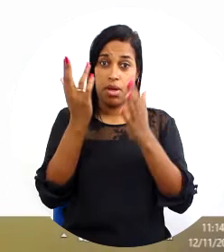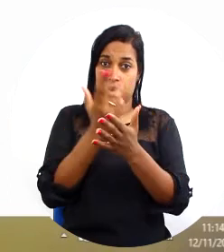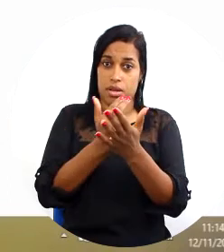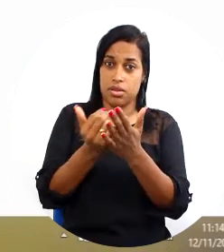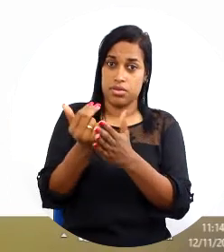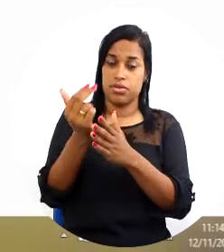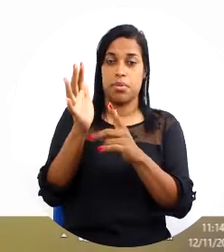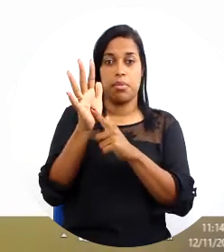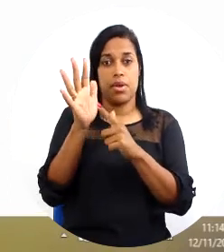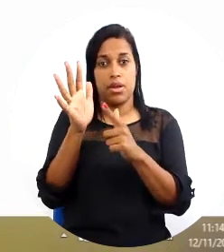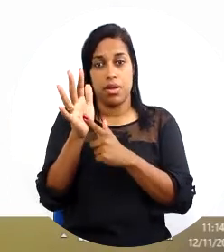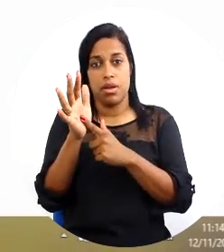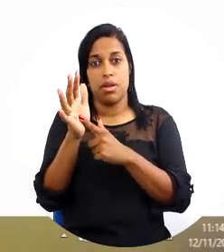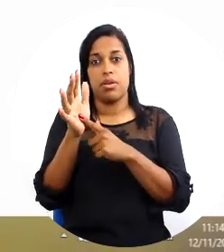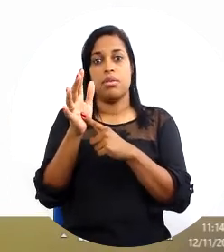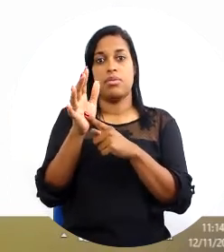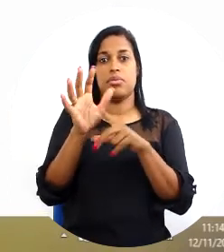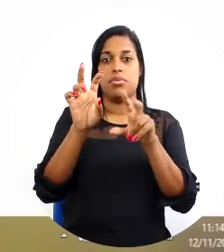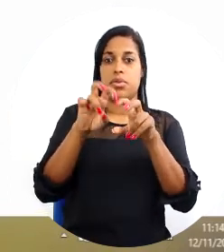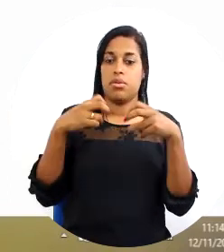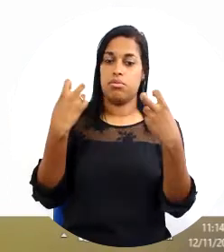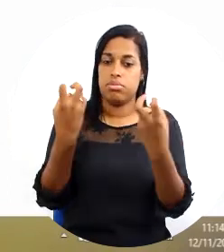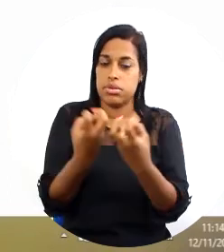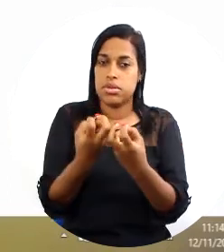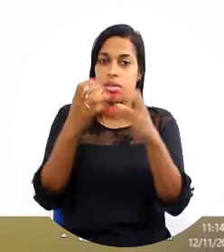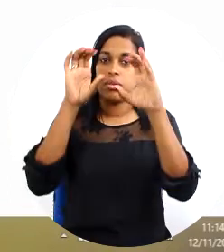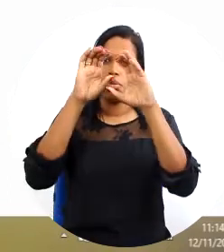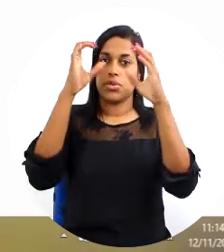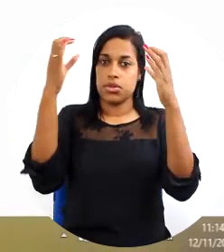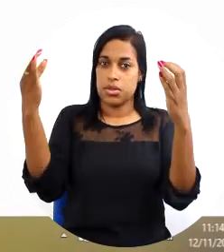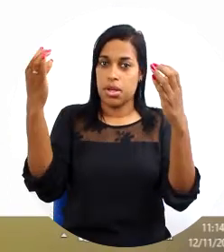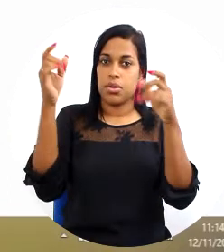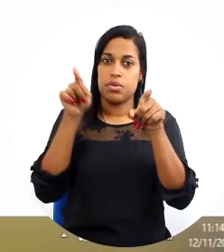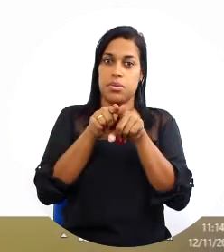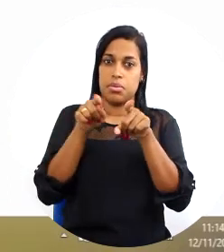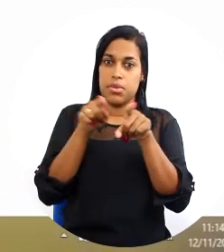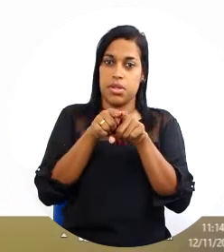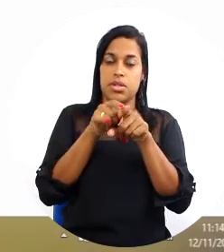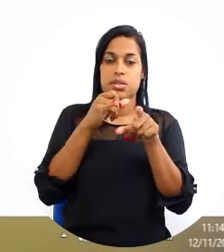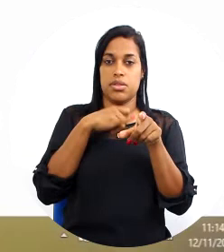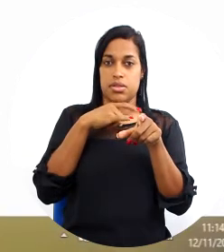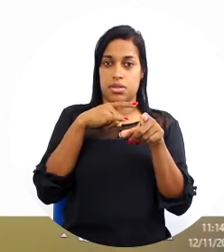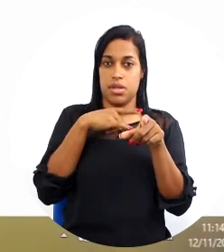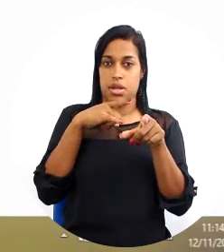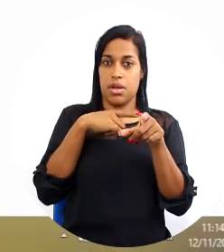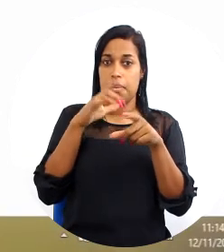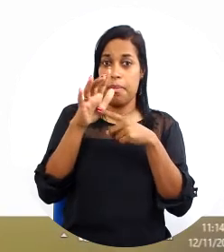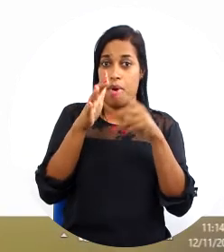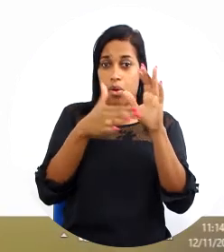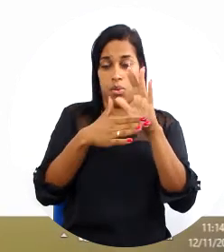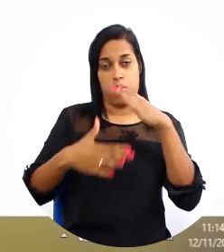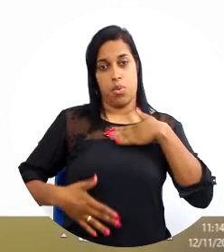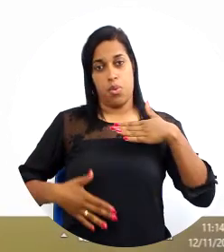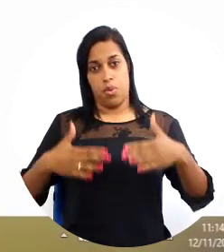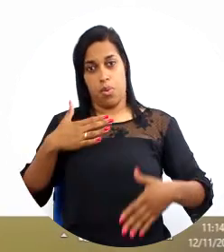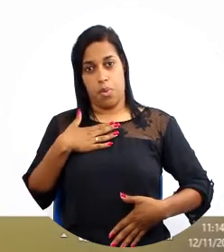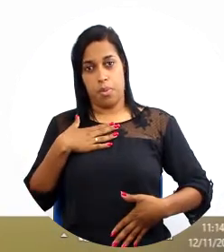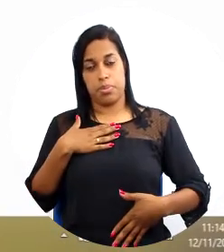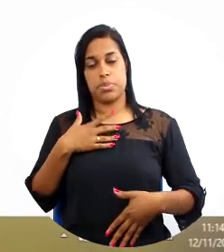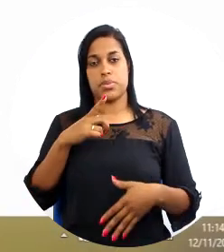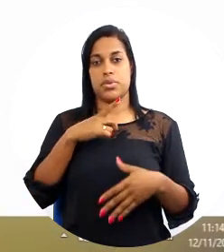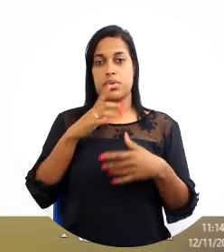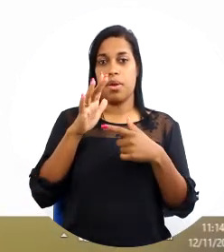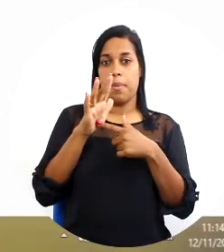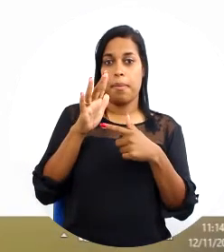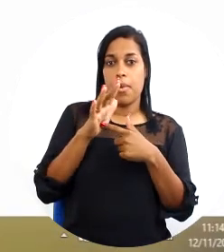em mãos dadas mãos em círculo mãos para o céu e tem mão como parte do corpo eu tenho